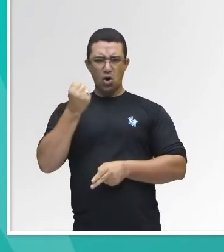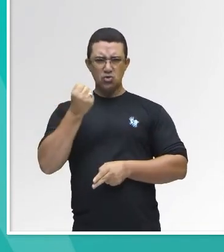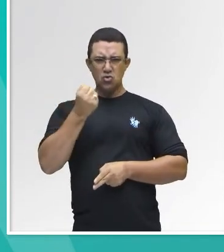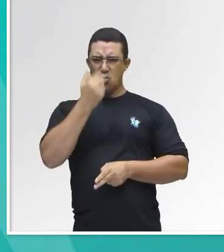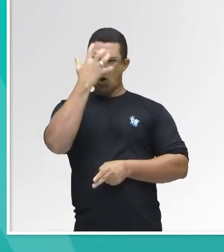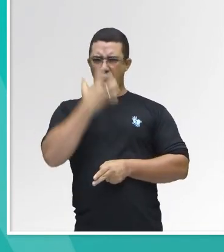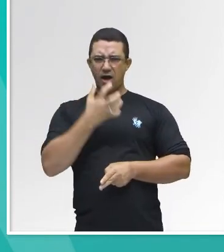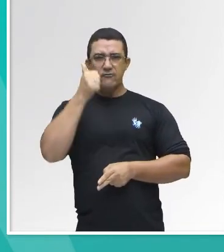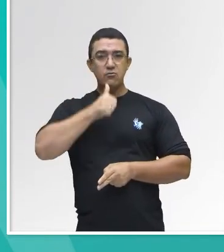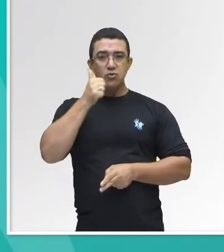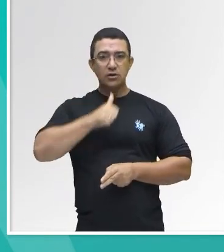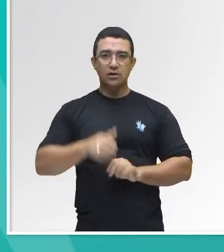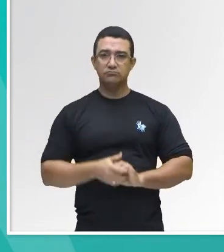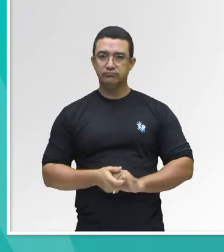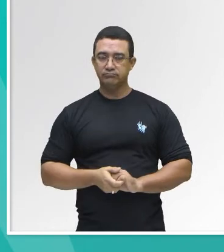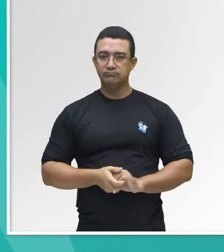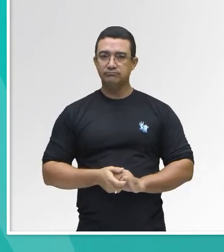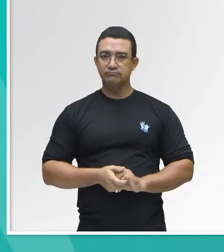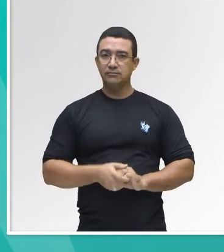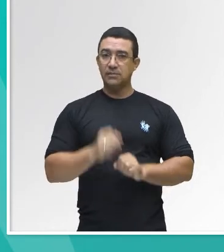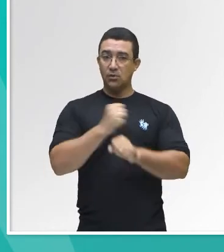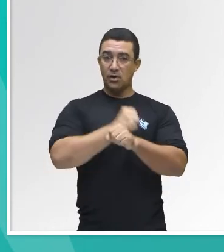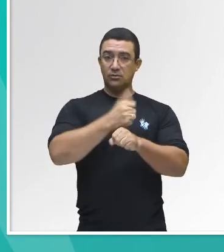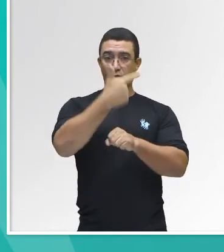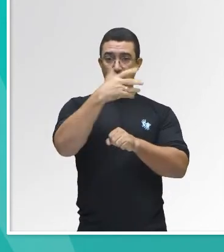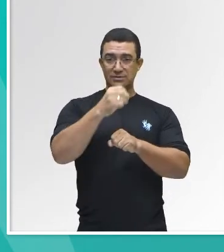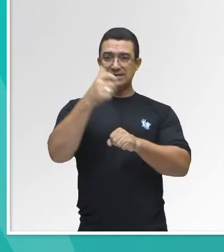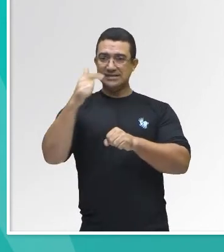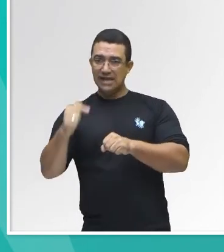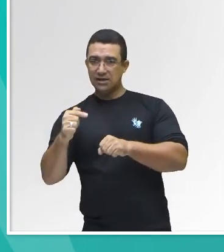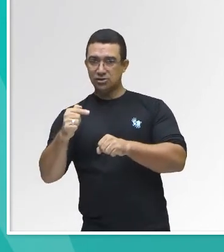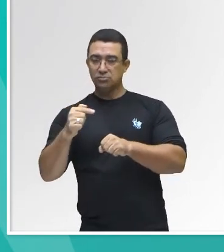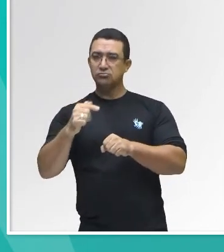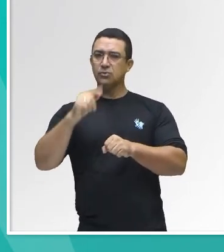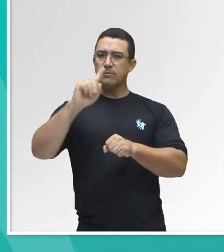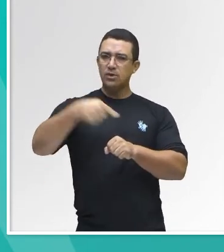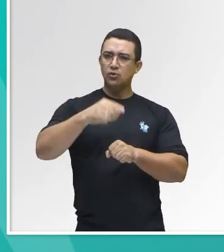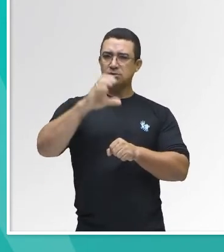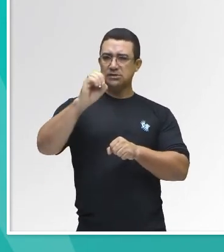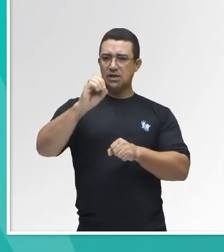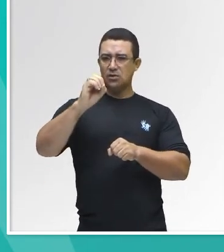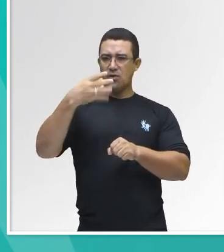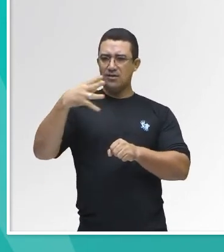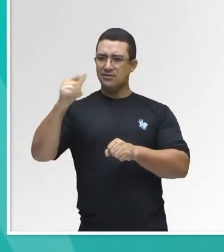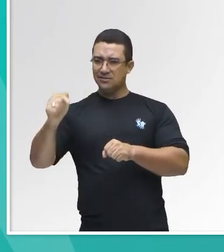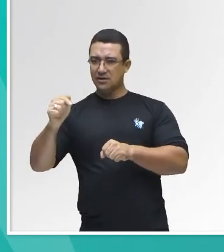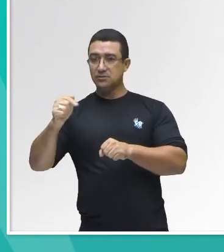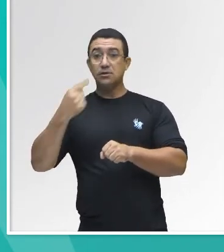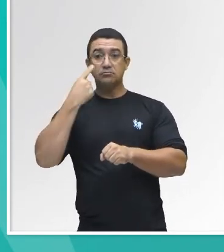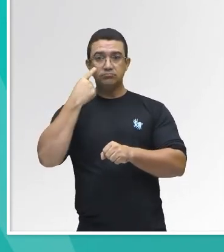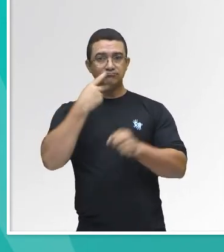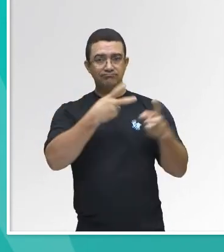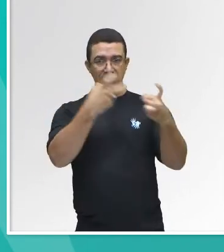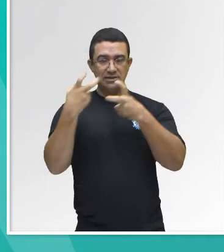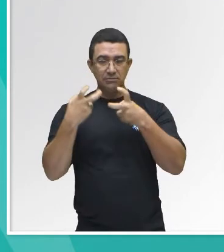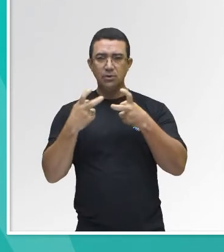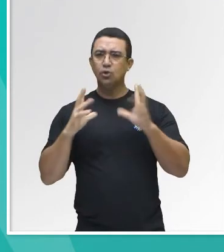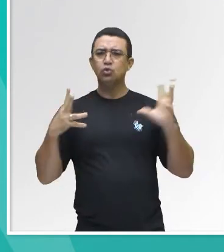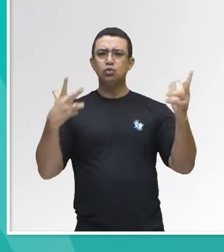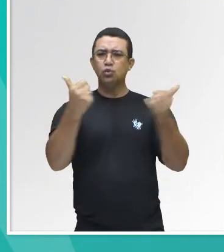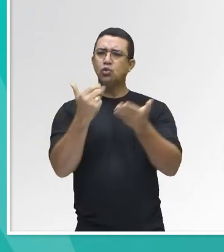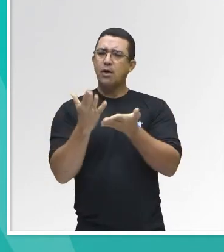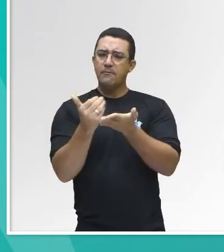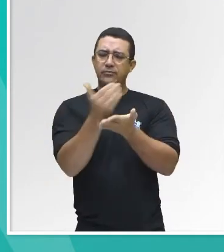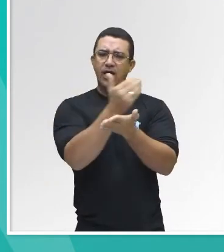2017, quando houve apenas 1.047. Então você percebe que eu tiro todos esses dados com base em